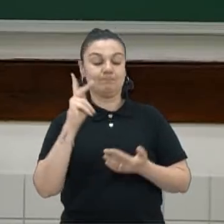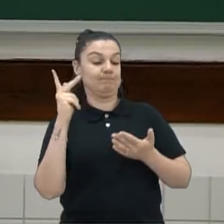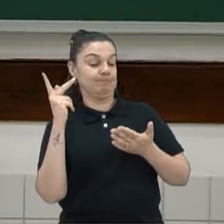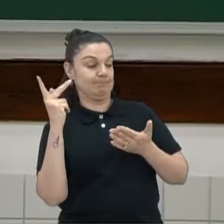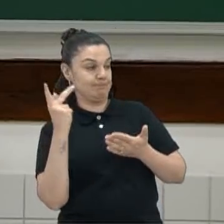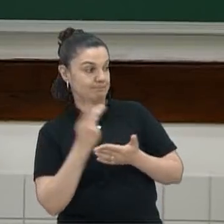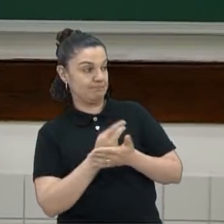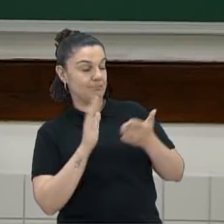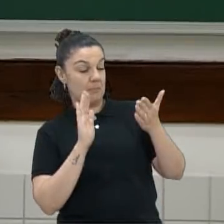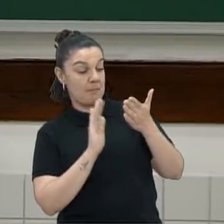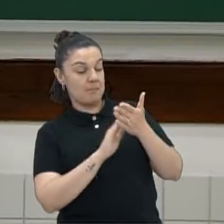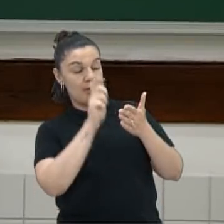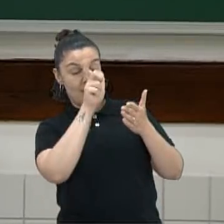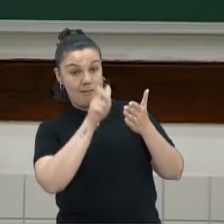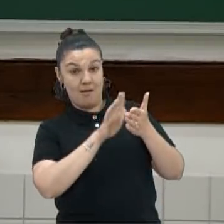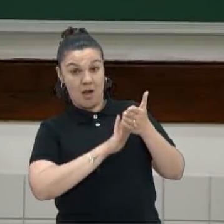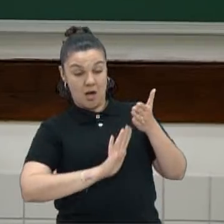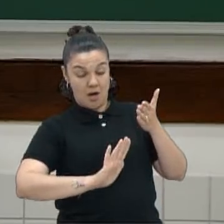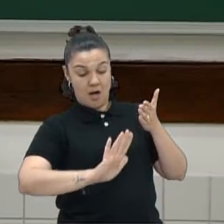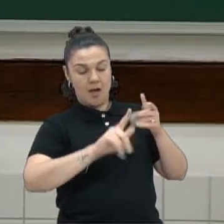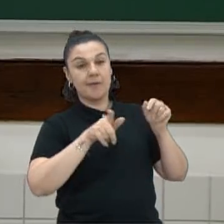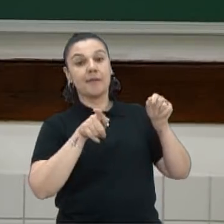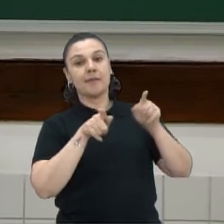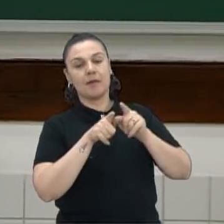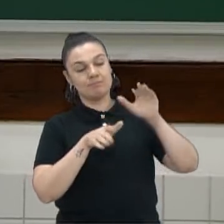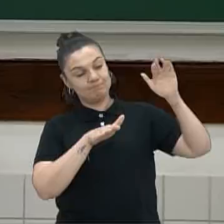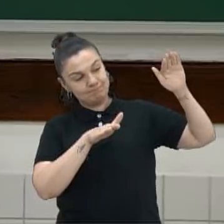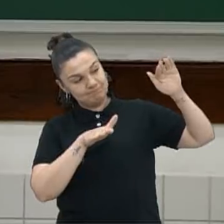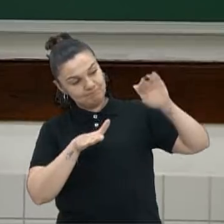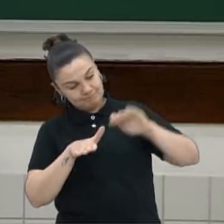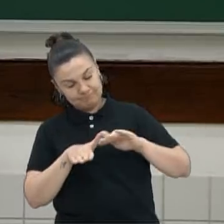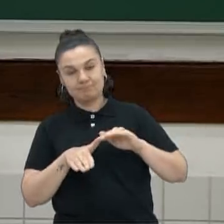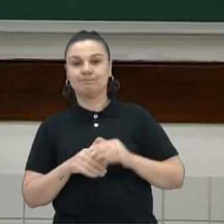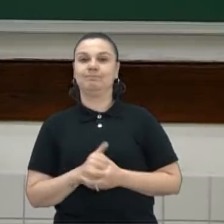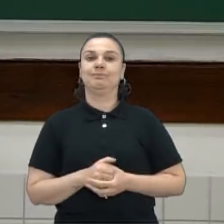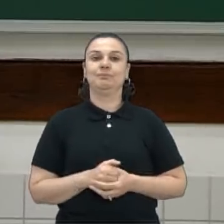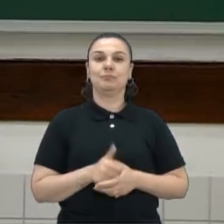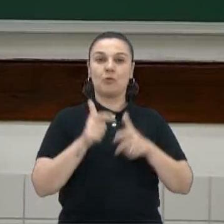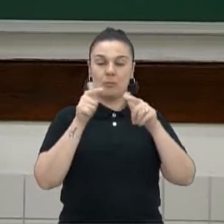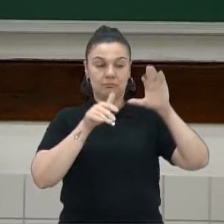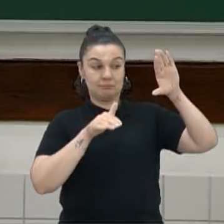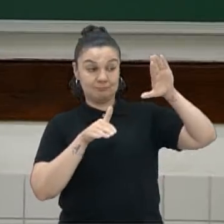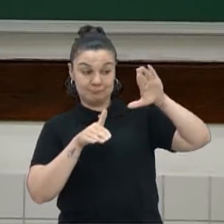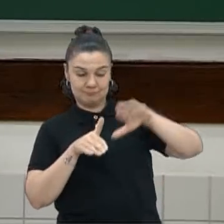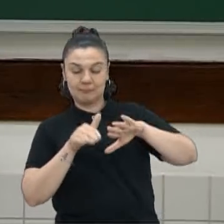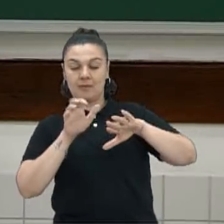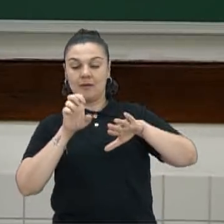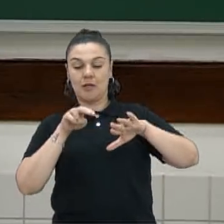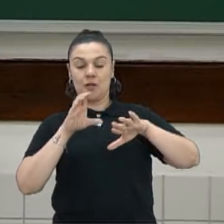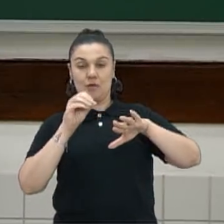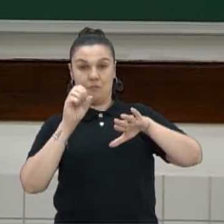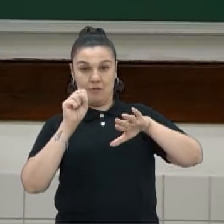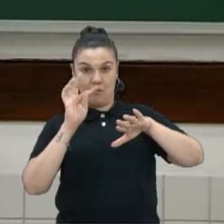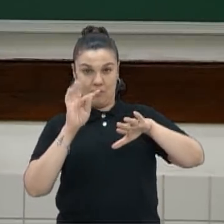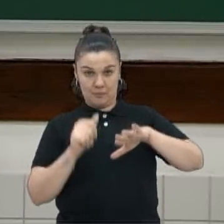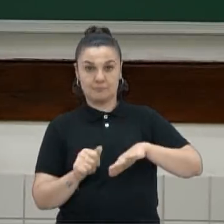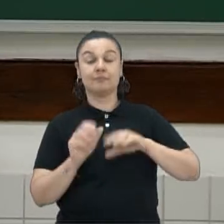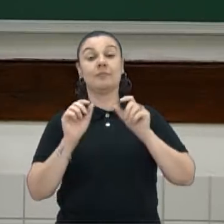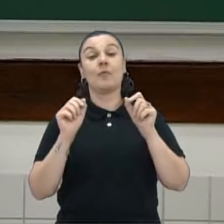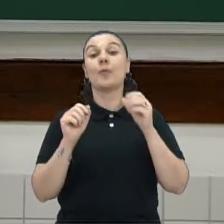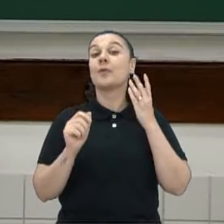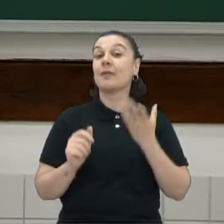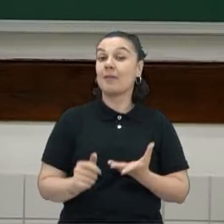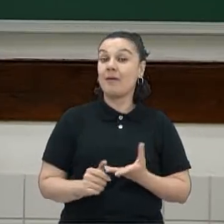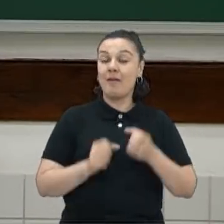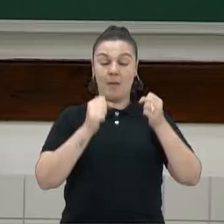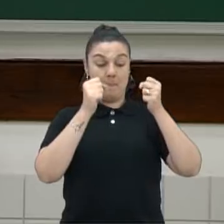impacto, quando essa área é uma área com uma declividade, ou seja, uma área de encosta mais acentuada, faz com